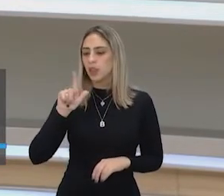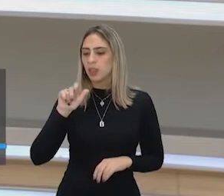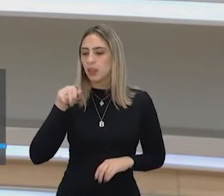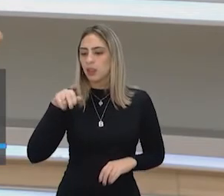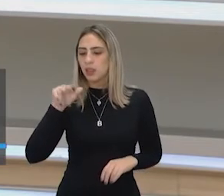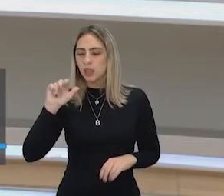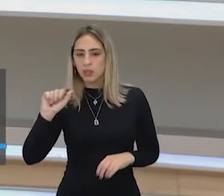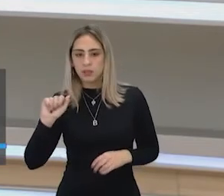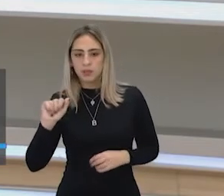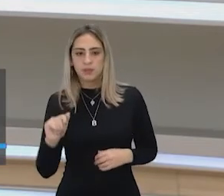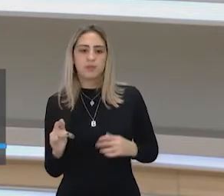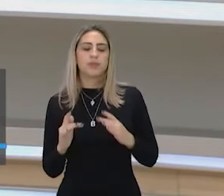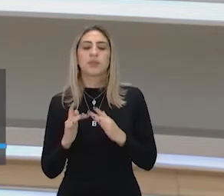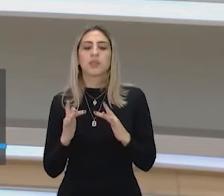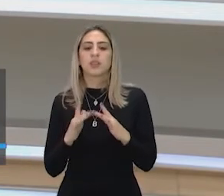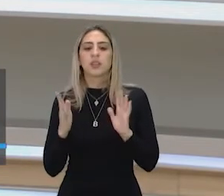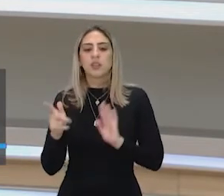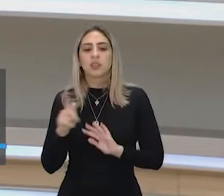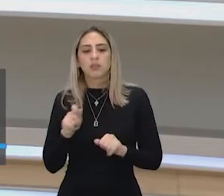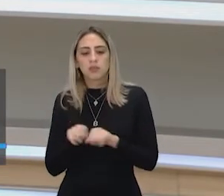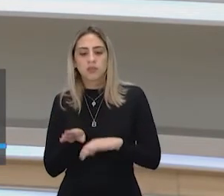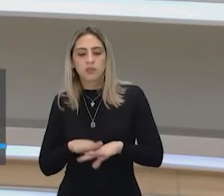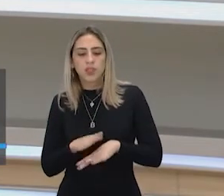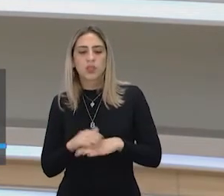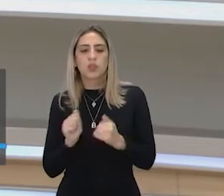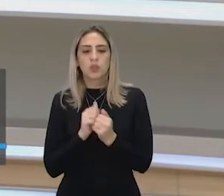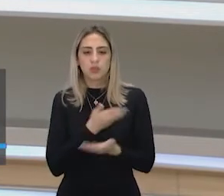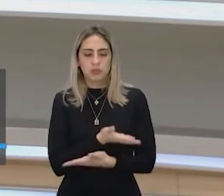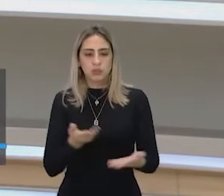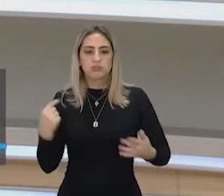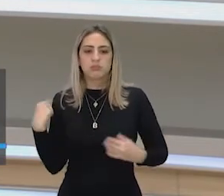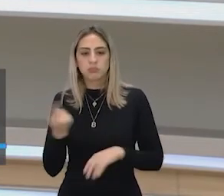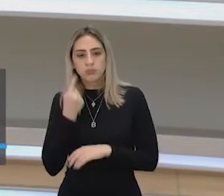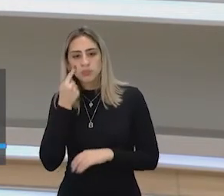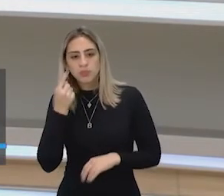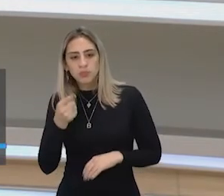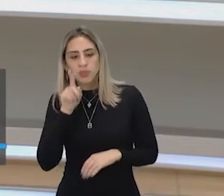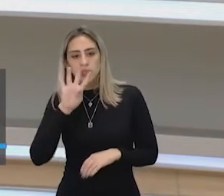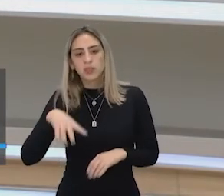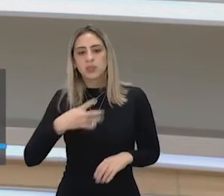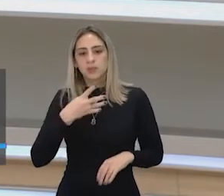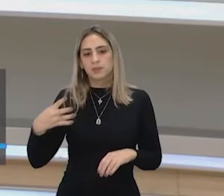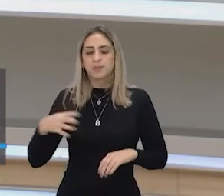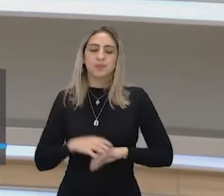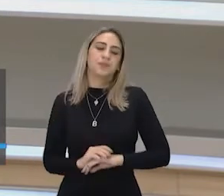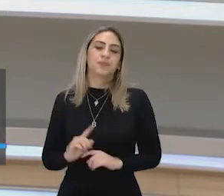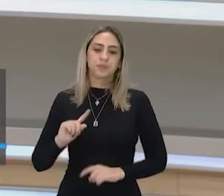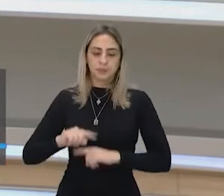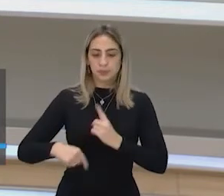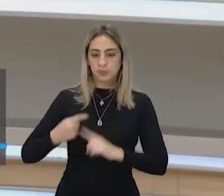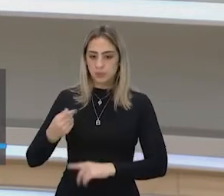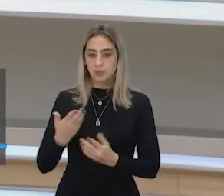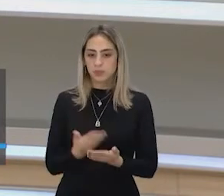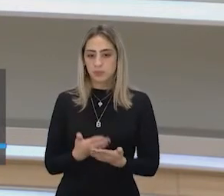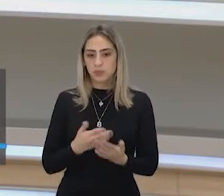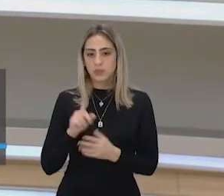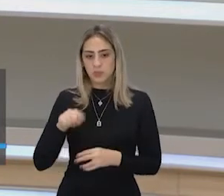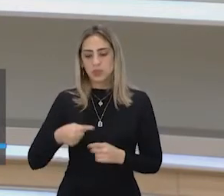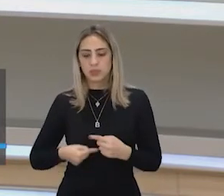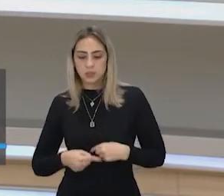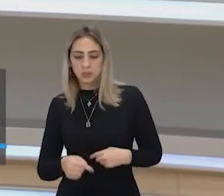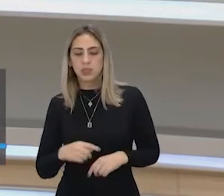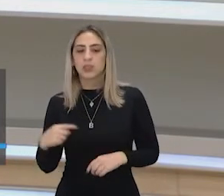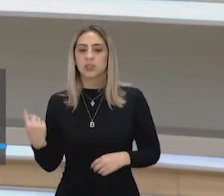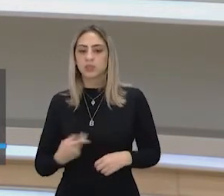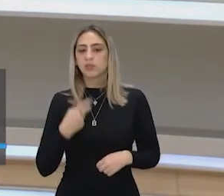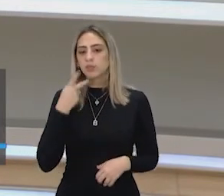Educação Financeira em Conexão, já tem trabalhado isso com vocês e nós vamos ver aí este gráfico aqui. Na próxima aula, que ainda é essa semana, a gente